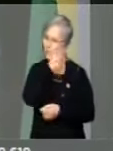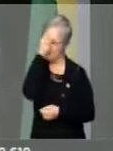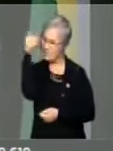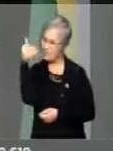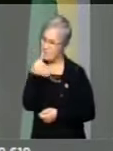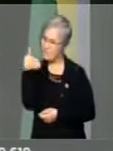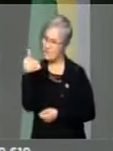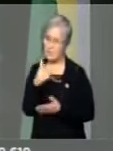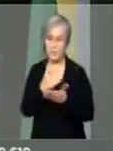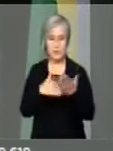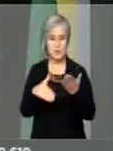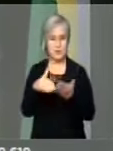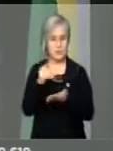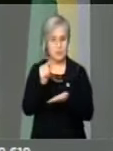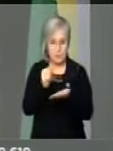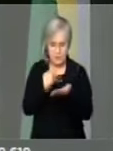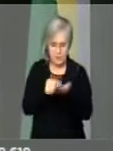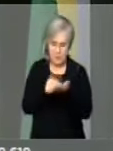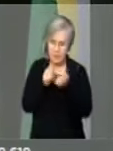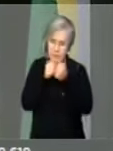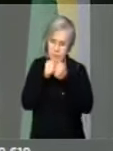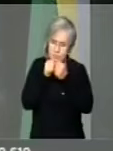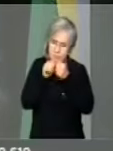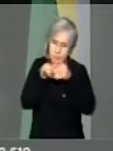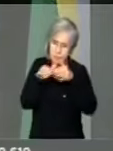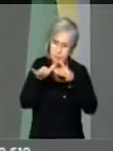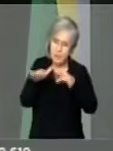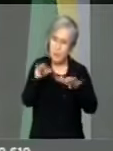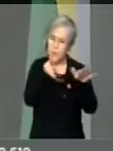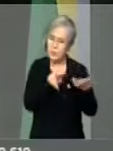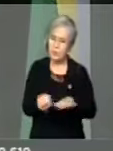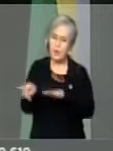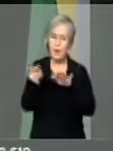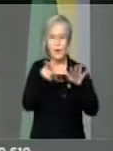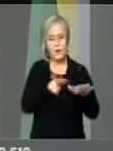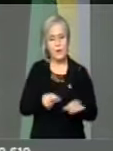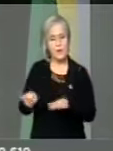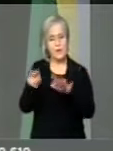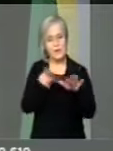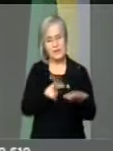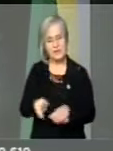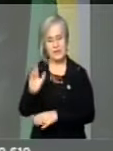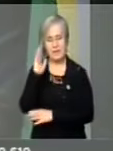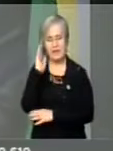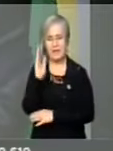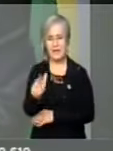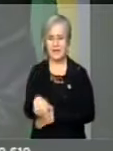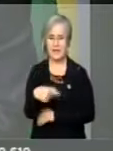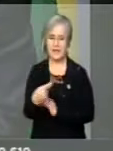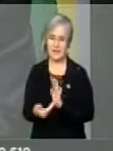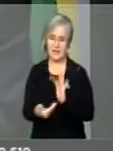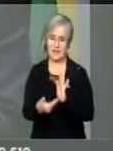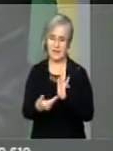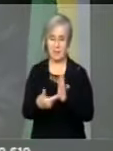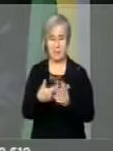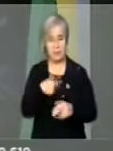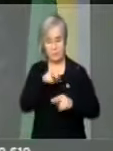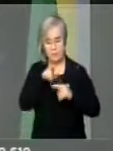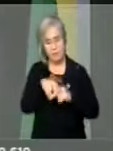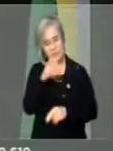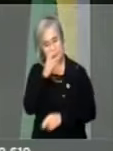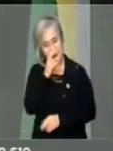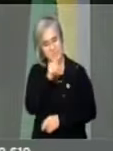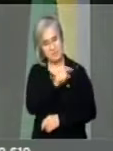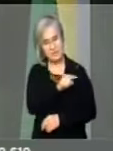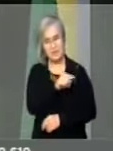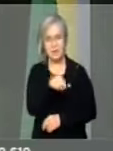essa semente que tem sido plantada semanalmente aqui na Câmara dos Deputados. Eu estava ali na mesa, deputado Diego Garcia,